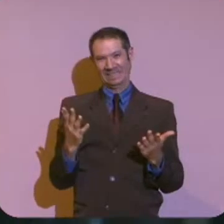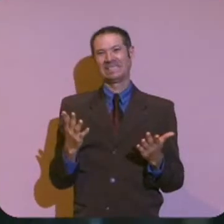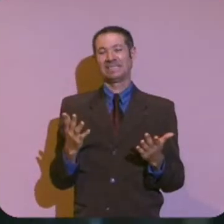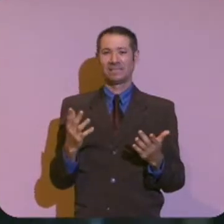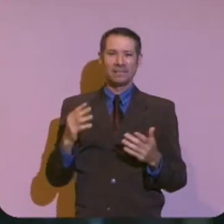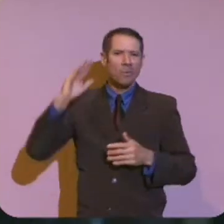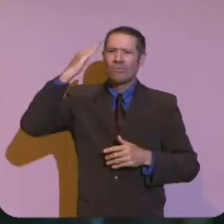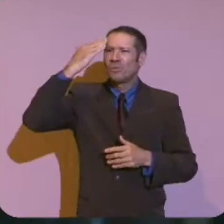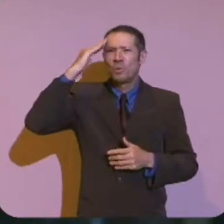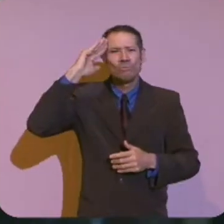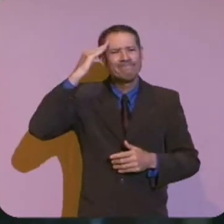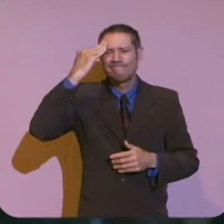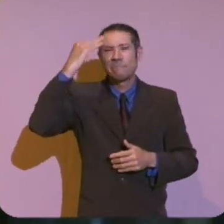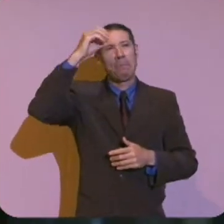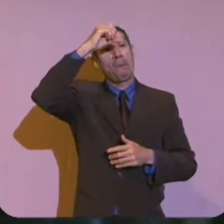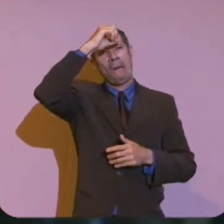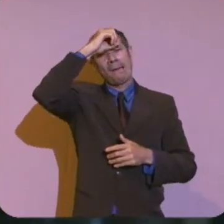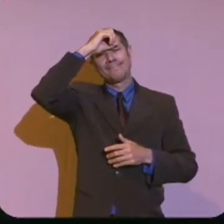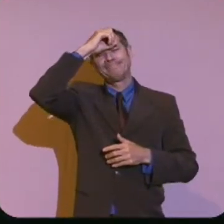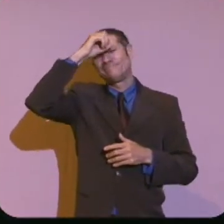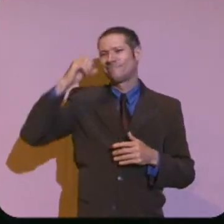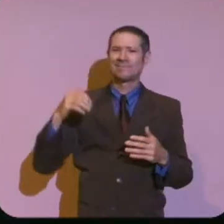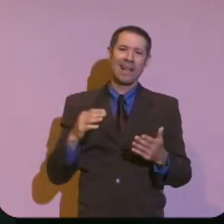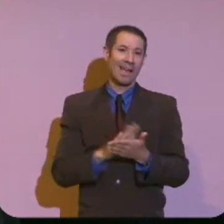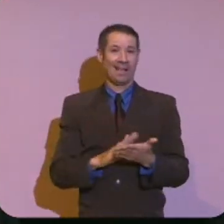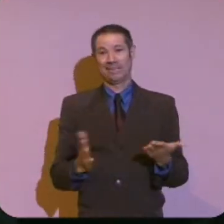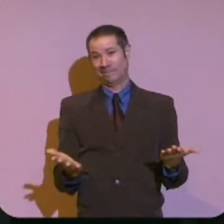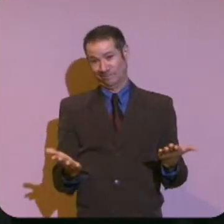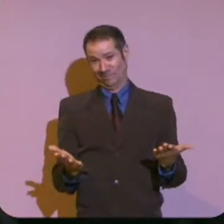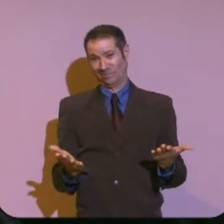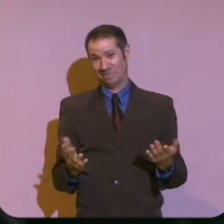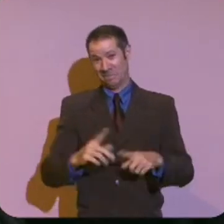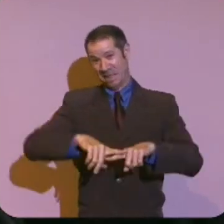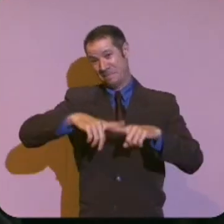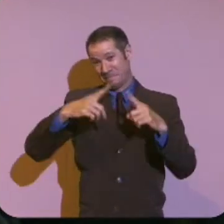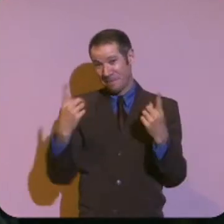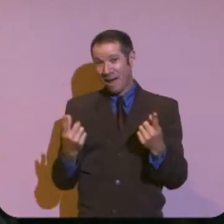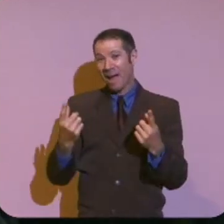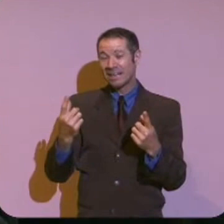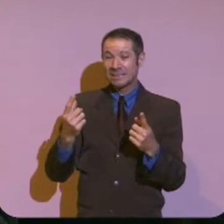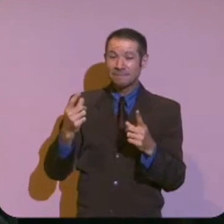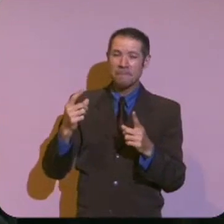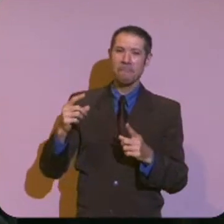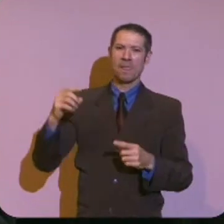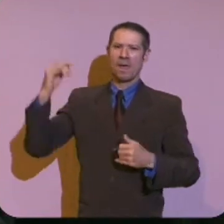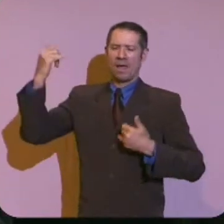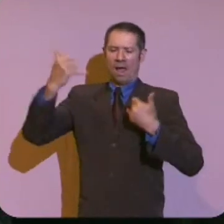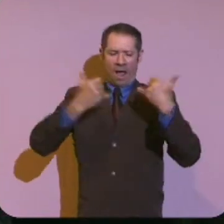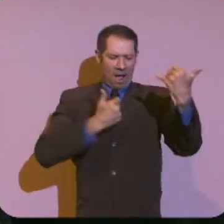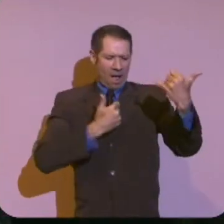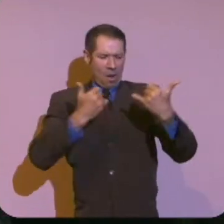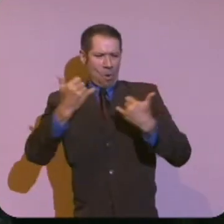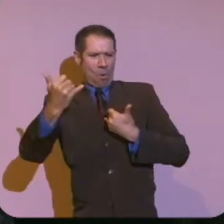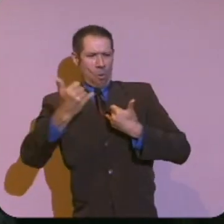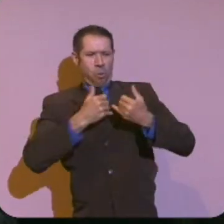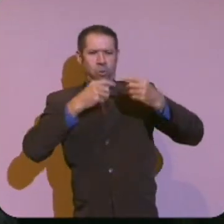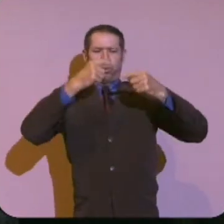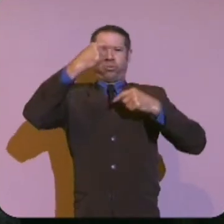Ele não entendia muito, ele não compreendia muito isso, mas aquelas palavras ficaram ecoando na mente